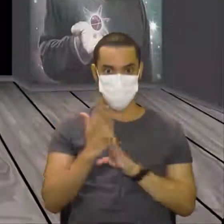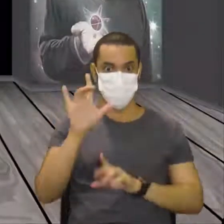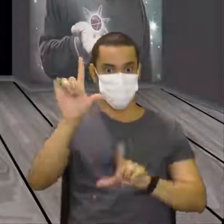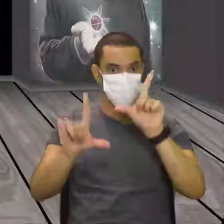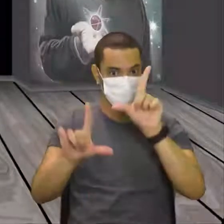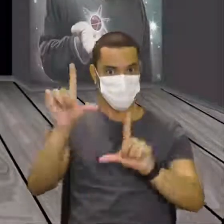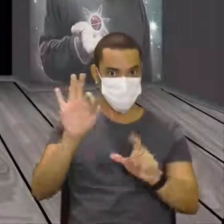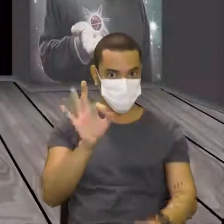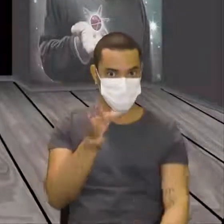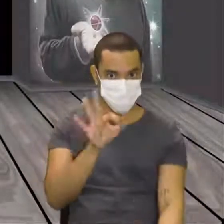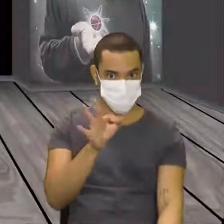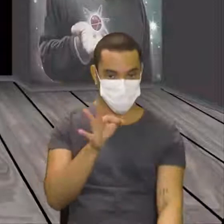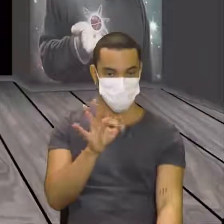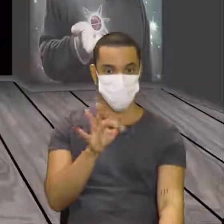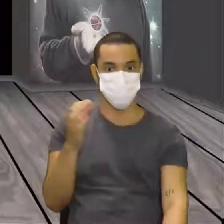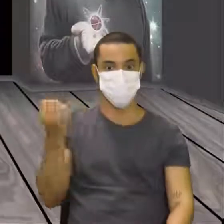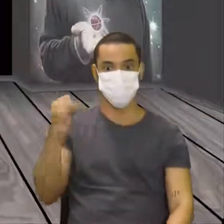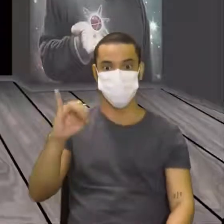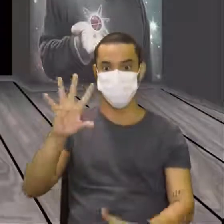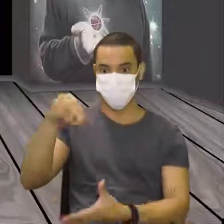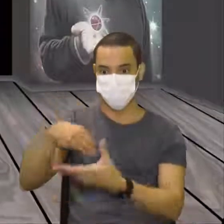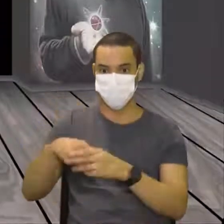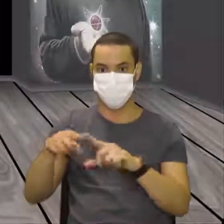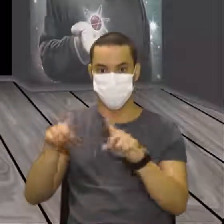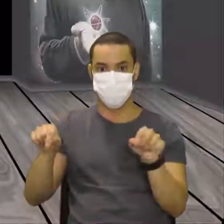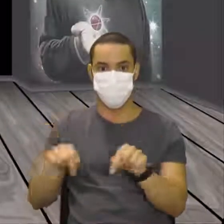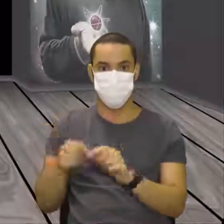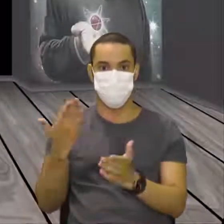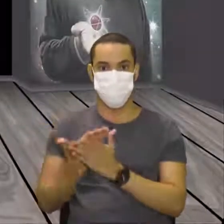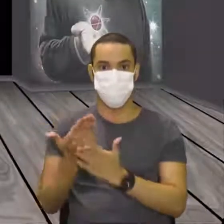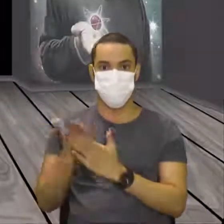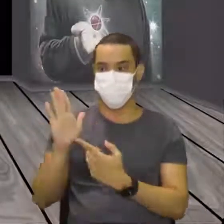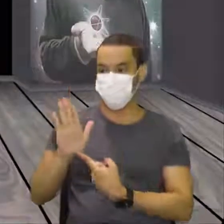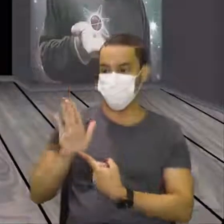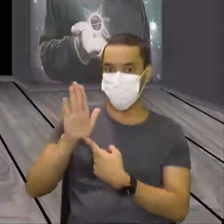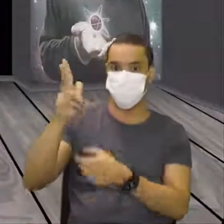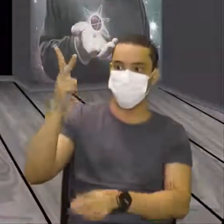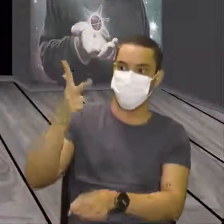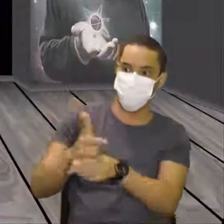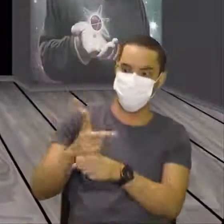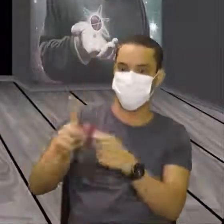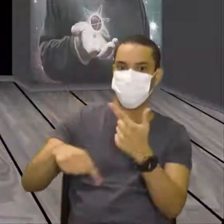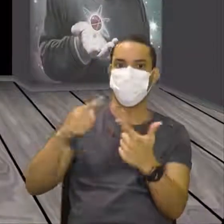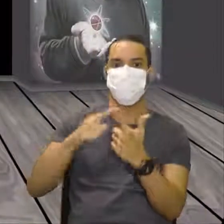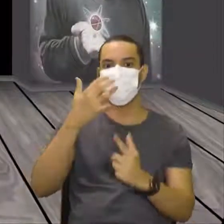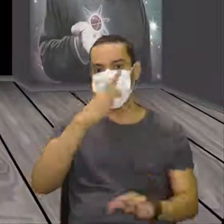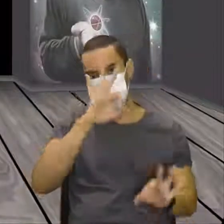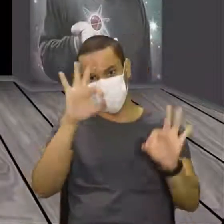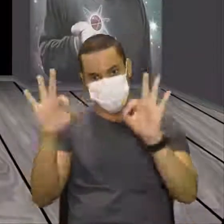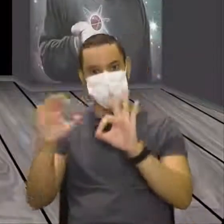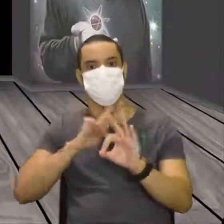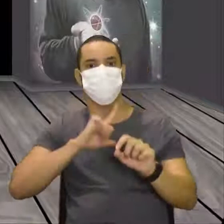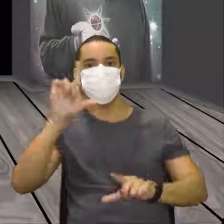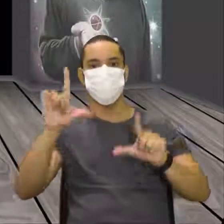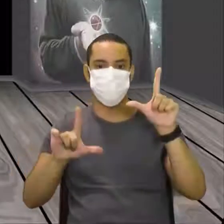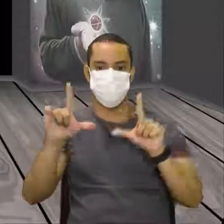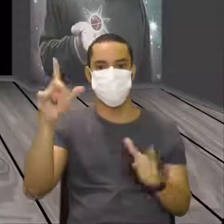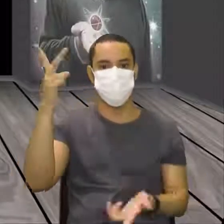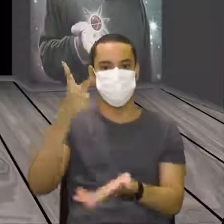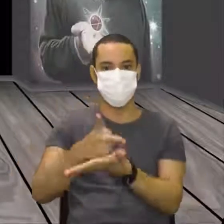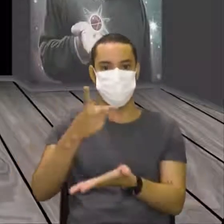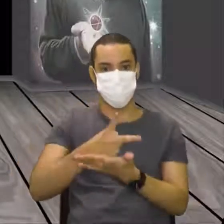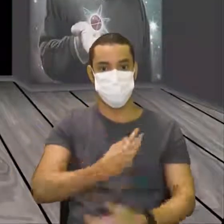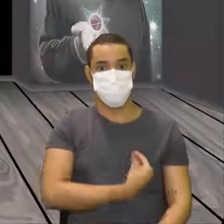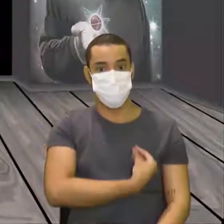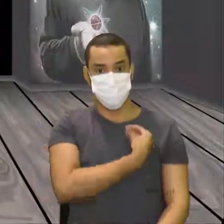telinha, ok? Quando a gente está em sala de aula, a gente quer mostrar um vídeo, assistir alguma coisa, tá aí a televisão sempre presente,